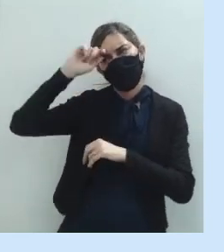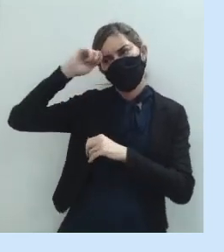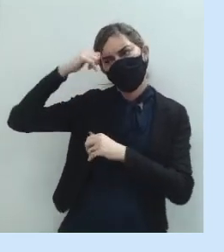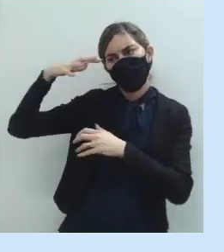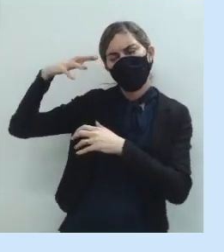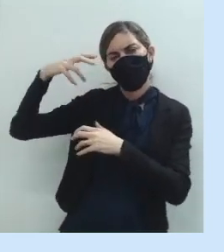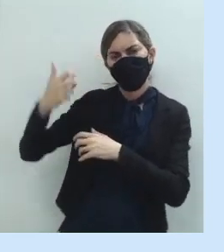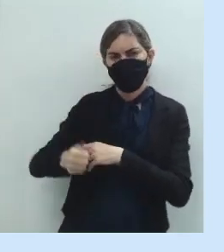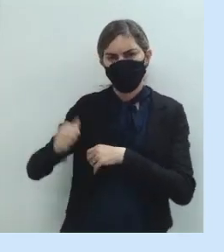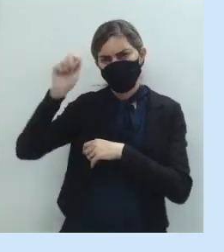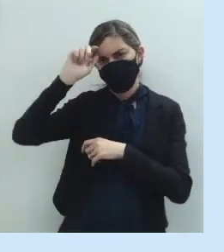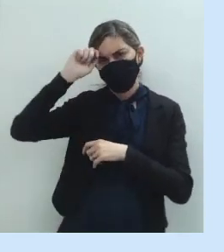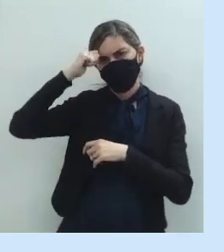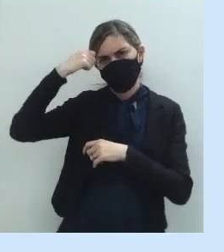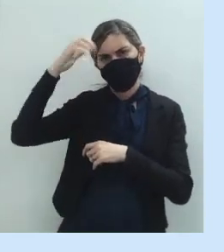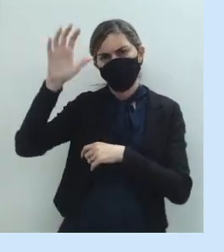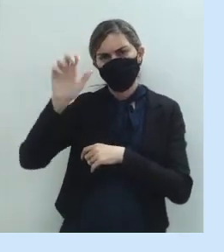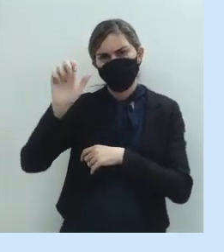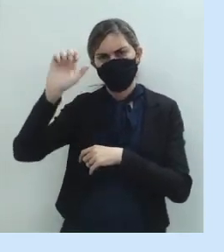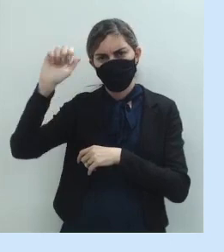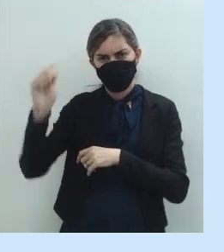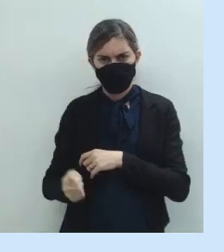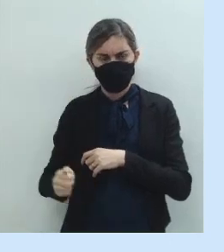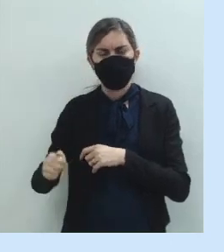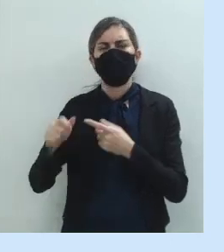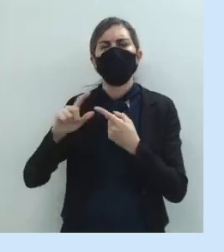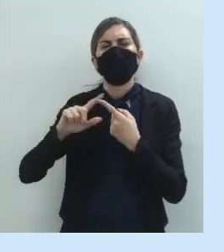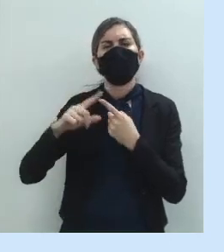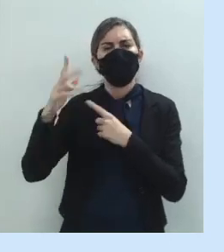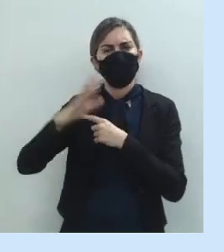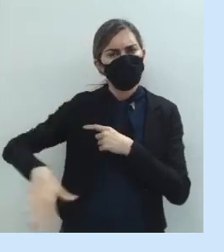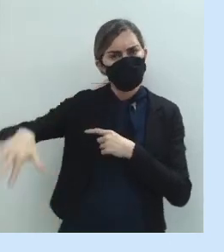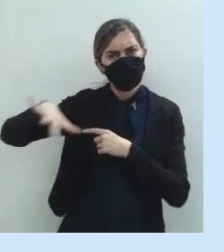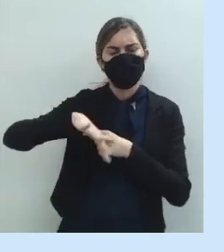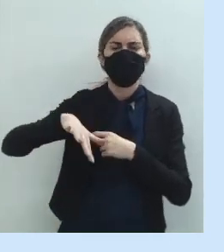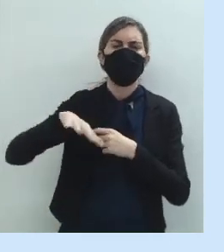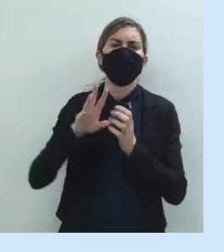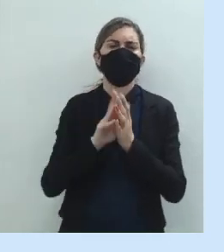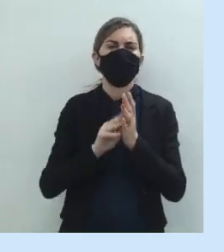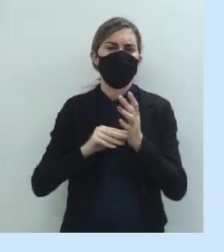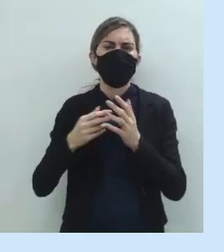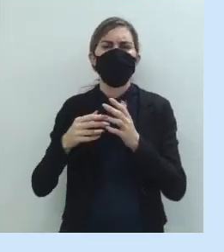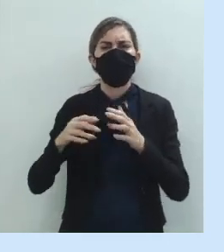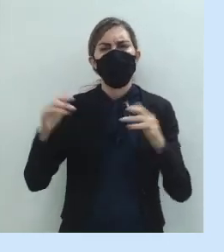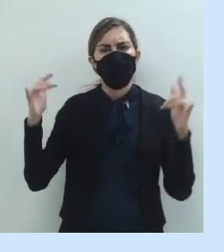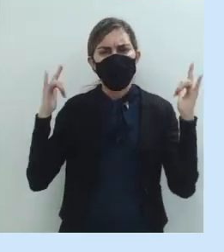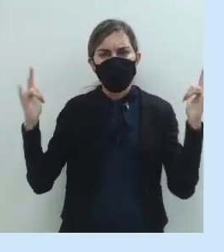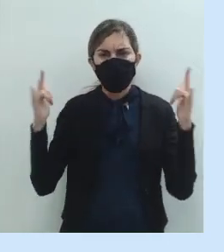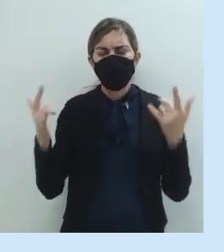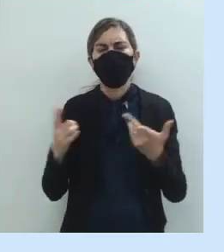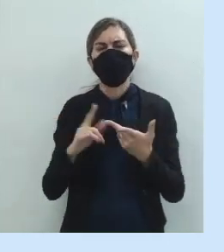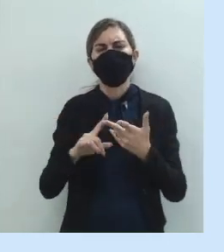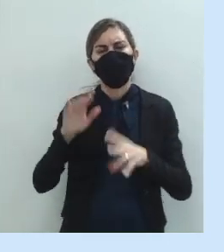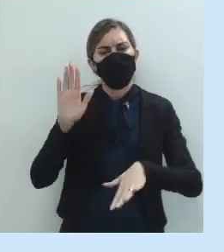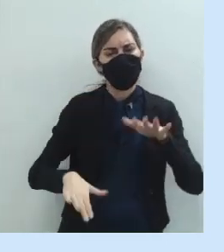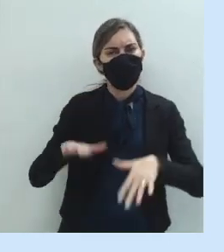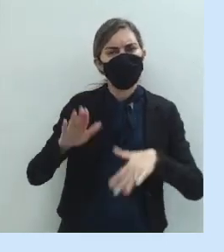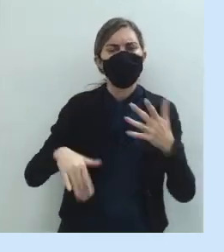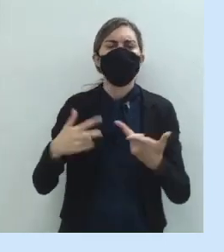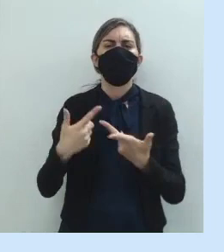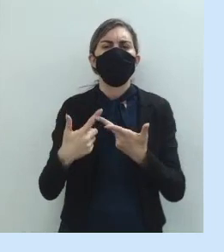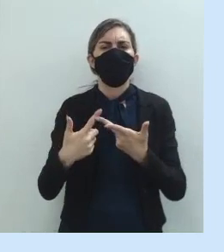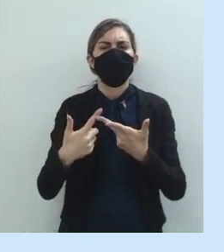ancestralidade indígena, associado às guitarras, aos baixos e contrabaixos do rock and roll, com a batida